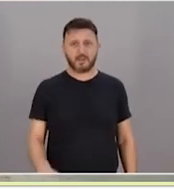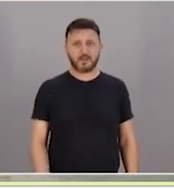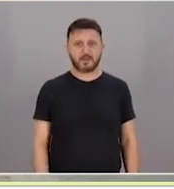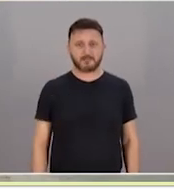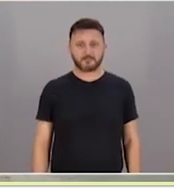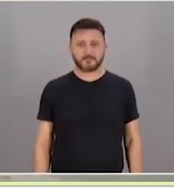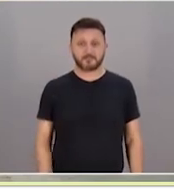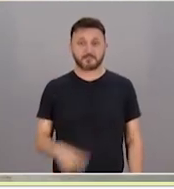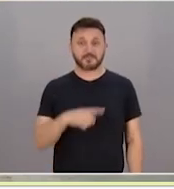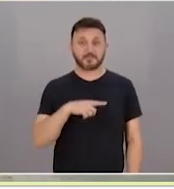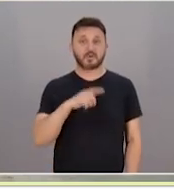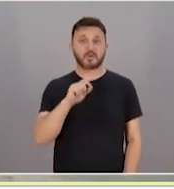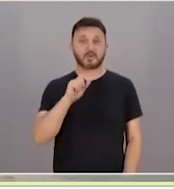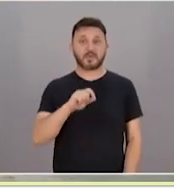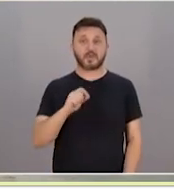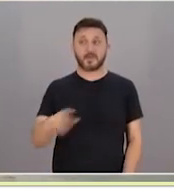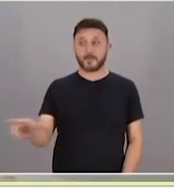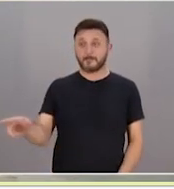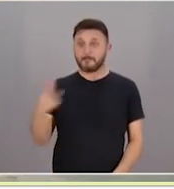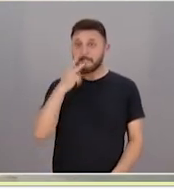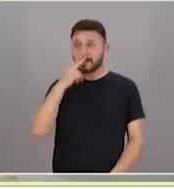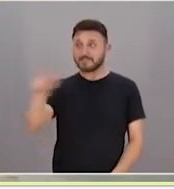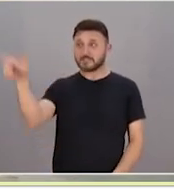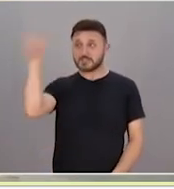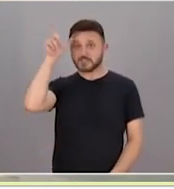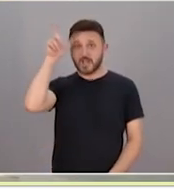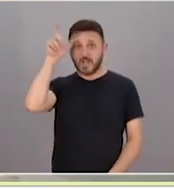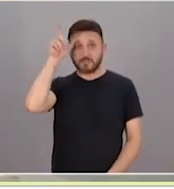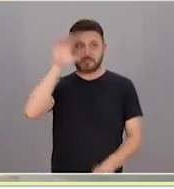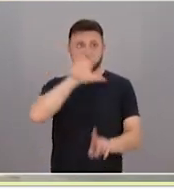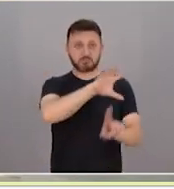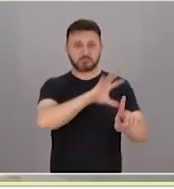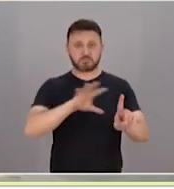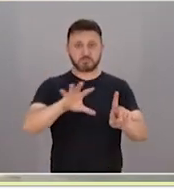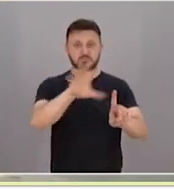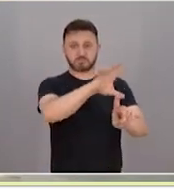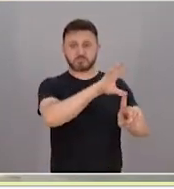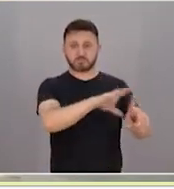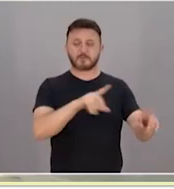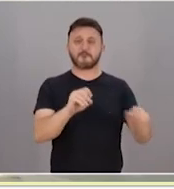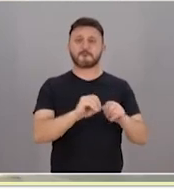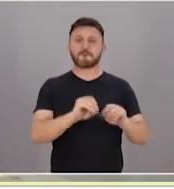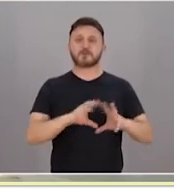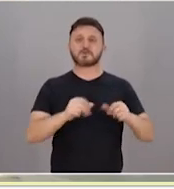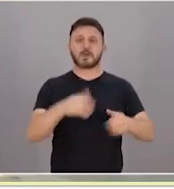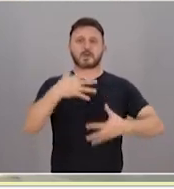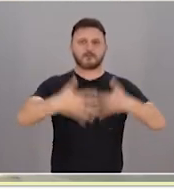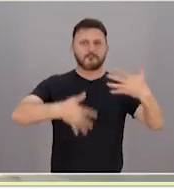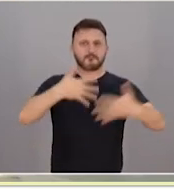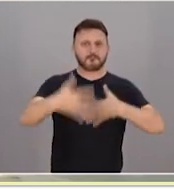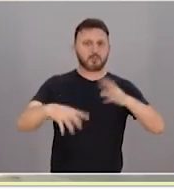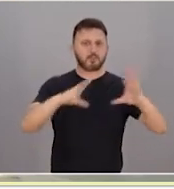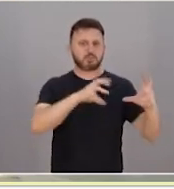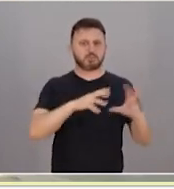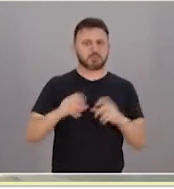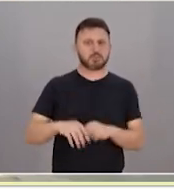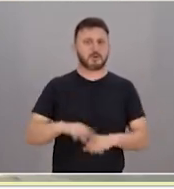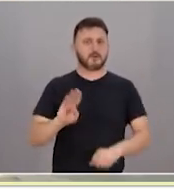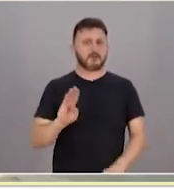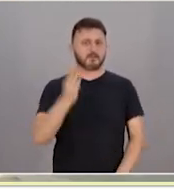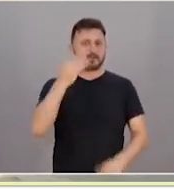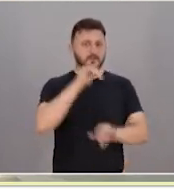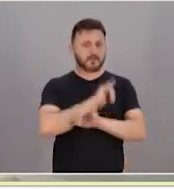Chegando a uma demonização que gera conflitos, as notícias falsas, e